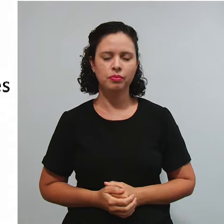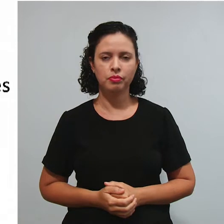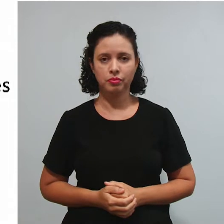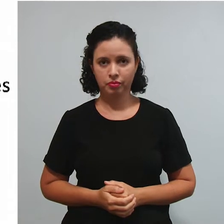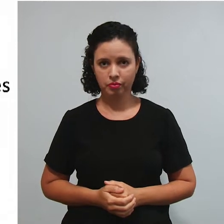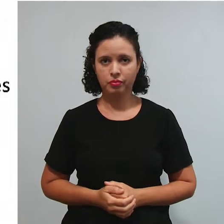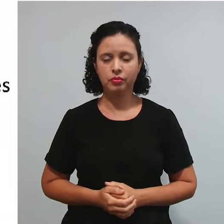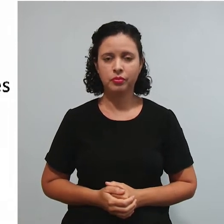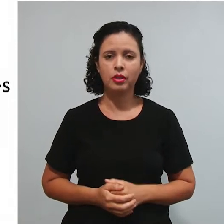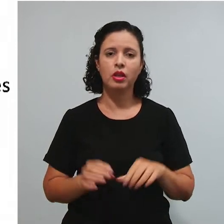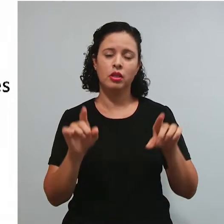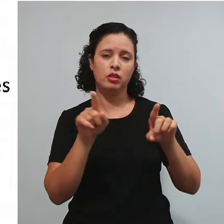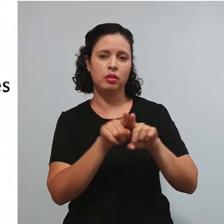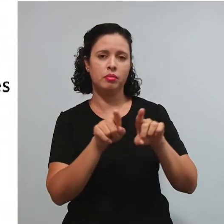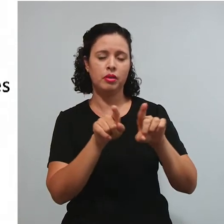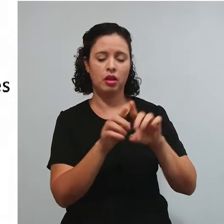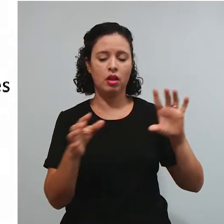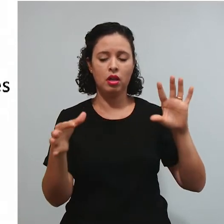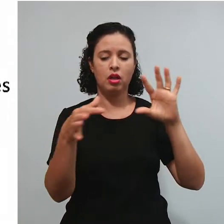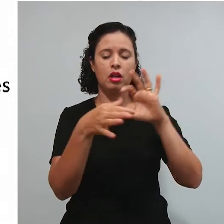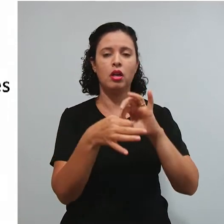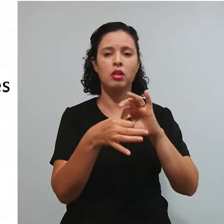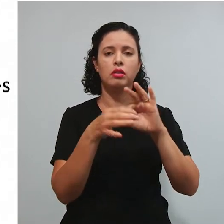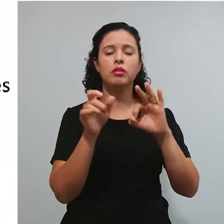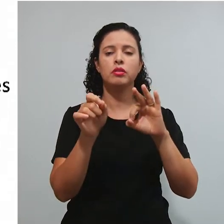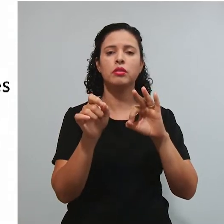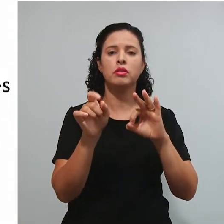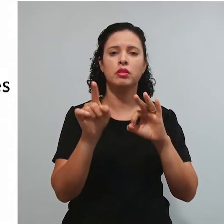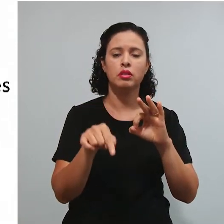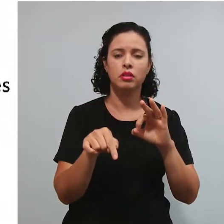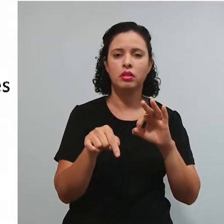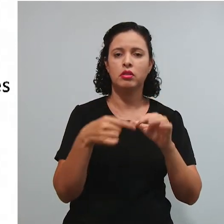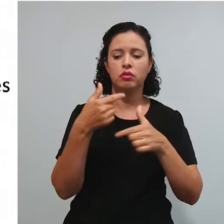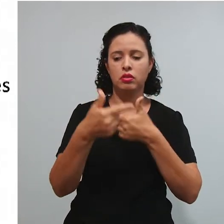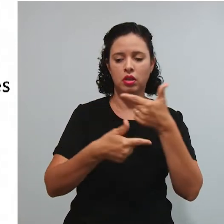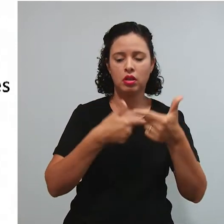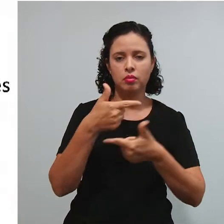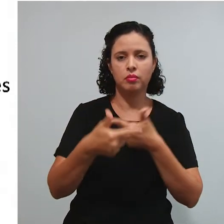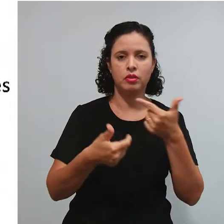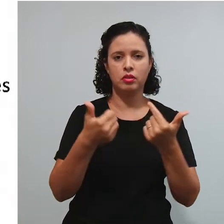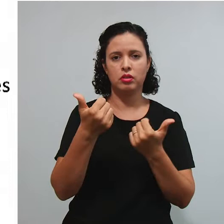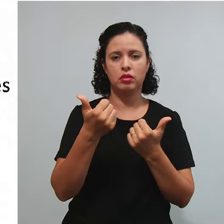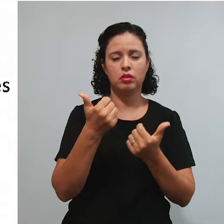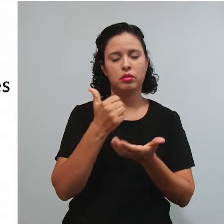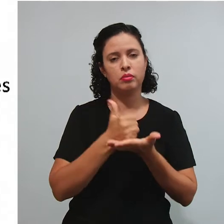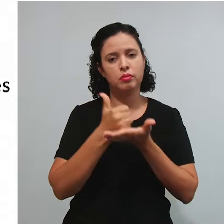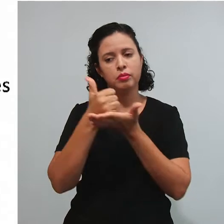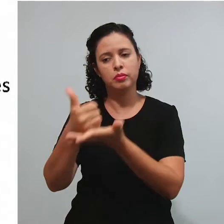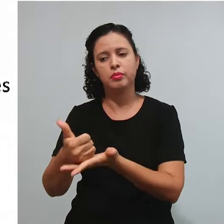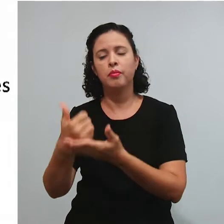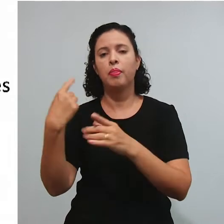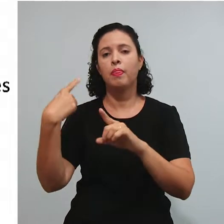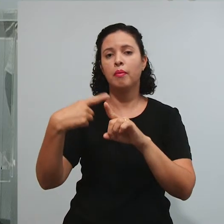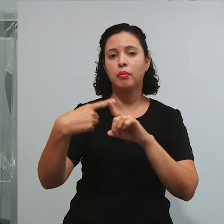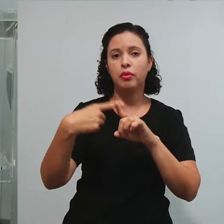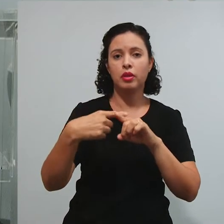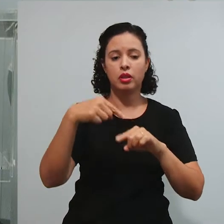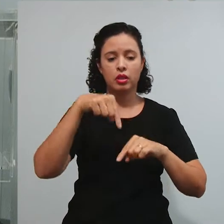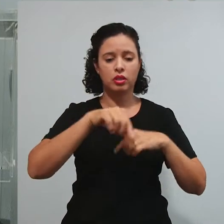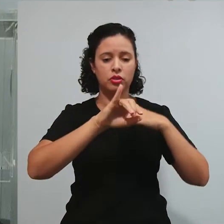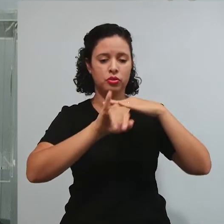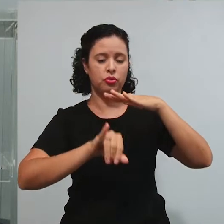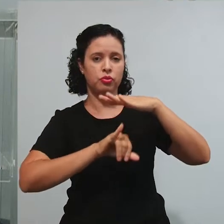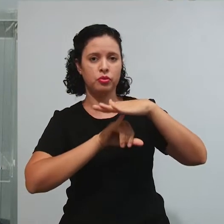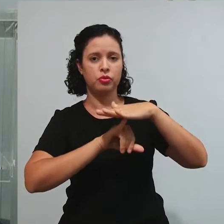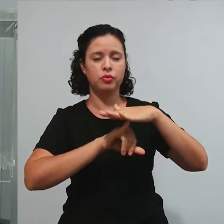eles estão relacionados diretamente com a prestação de serviços. Porque numa instituição pública não